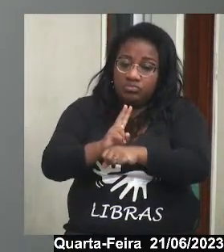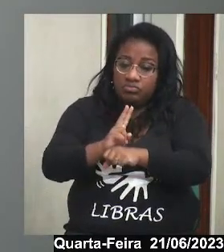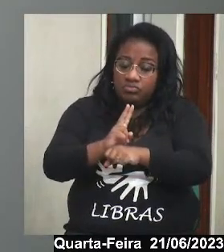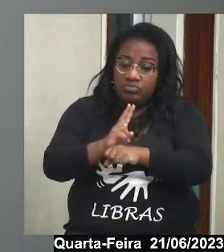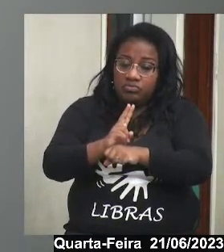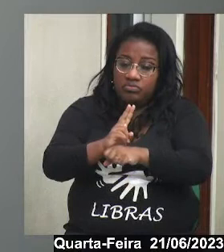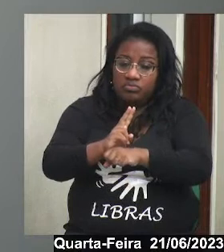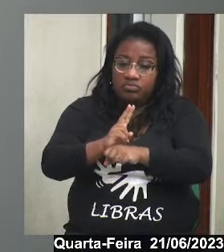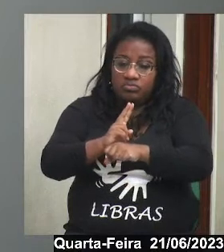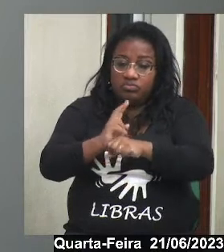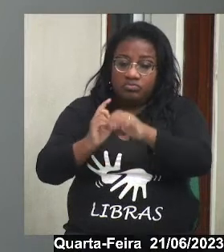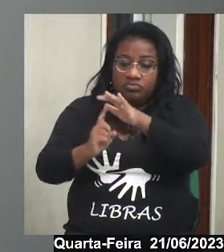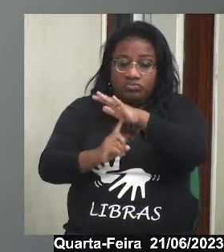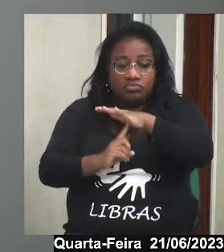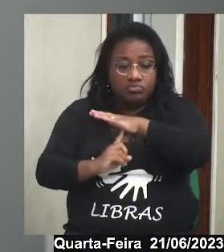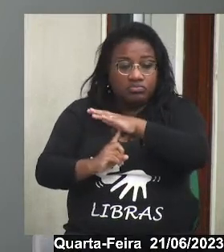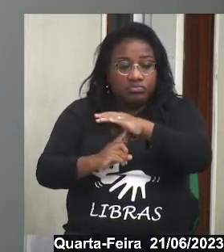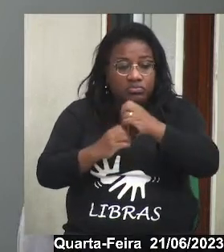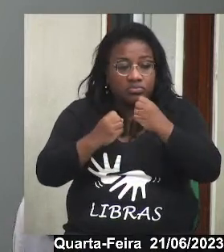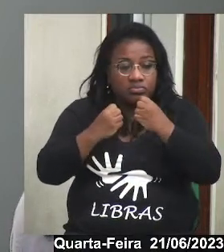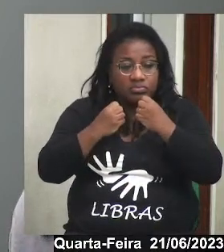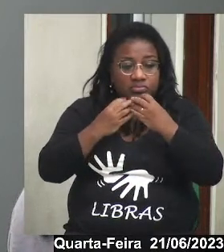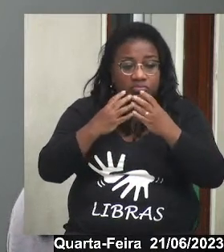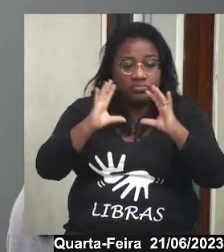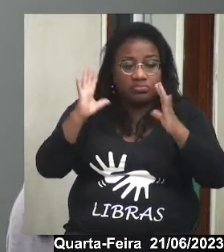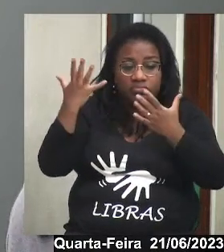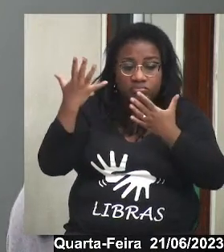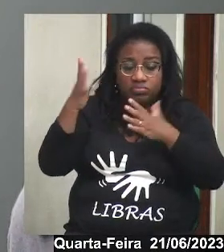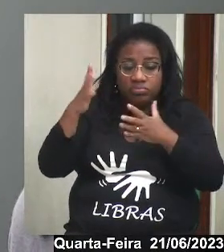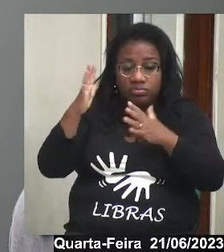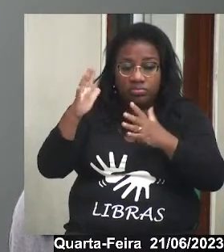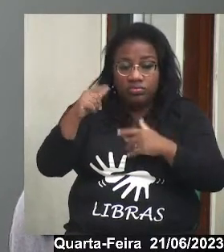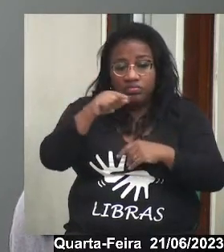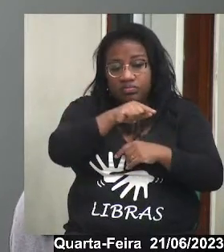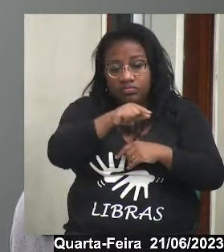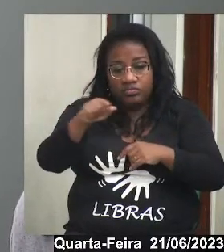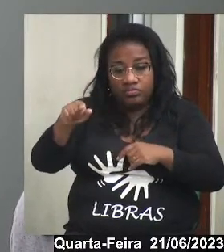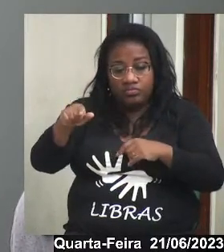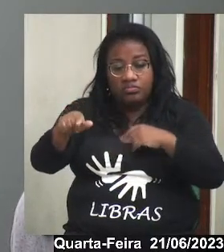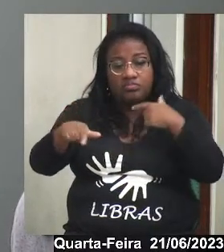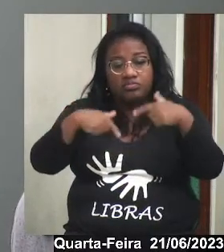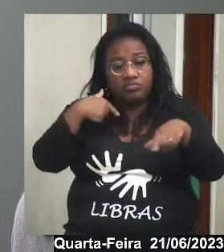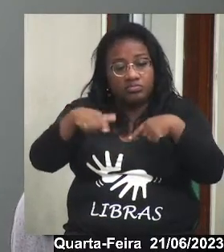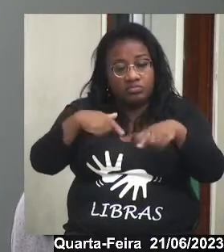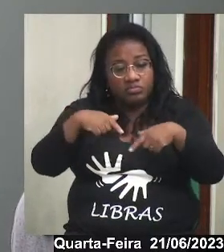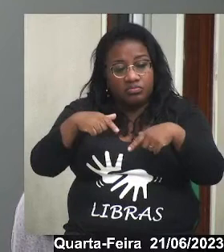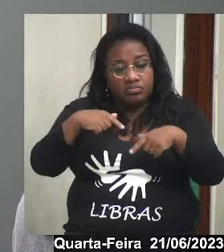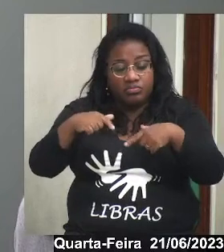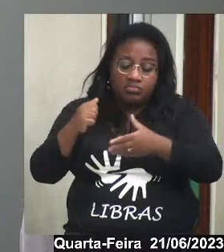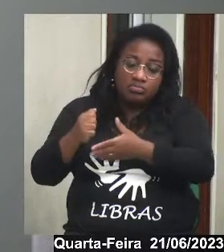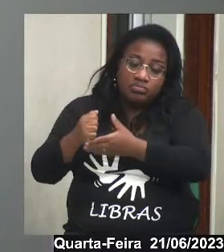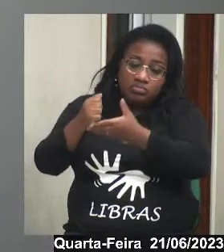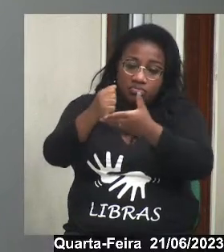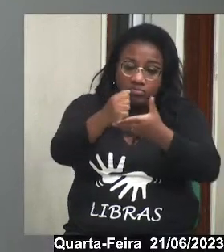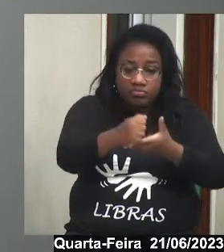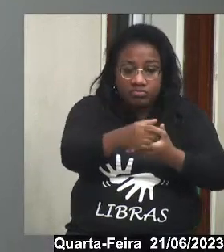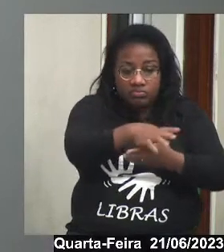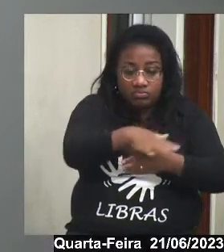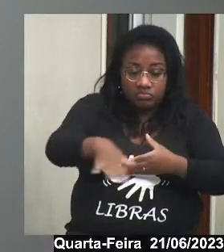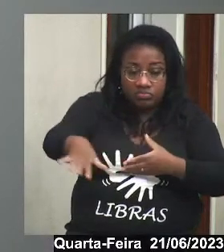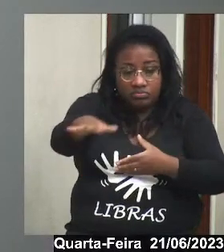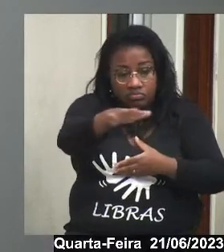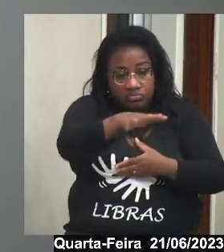das Artes é histórico por parte de vocês. Então, parabéns por toda a luta que nos trouxe até aqui e até